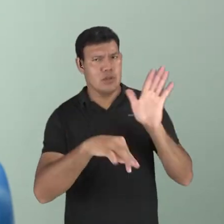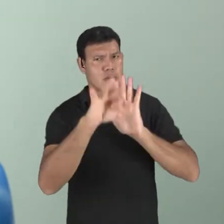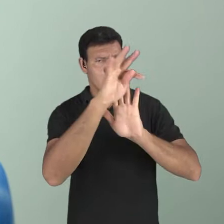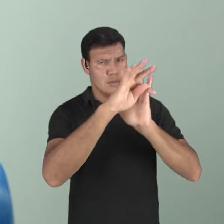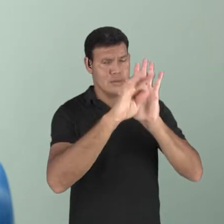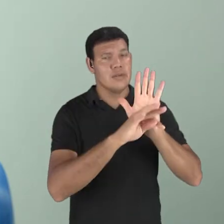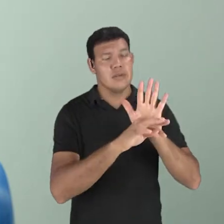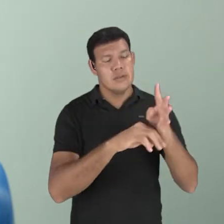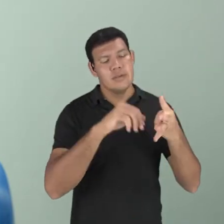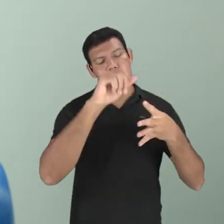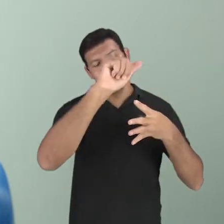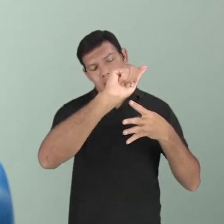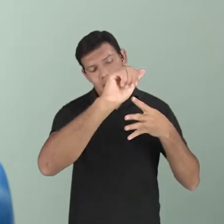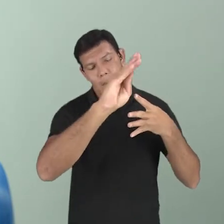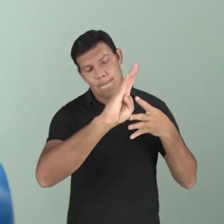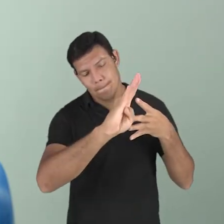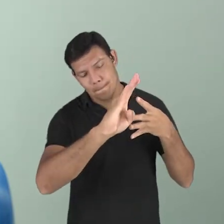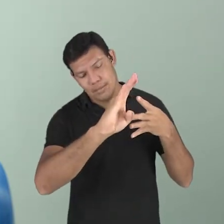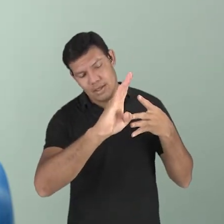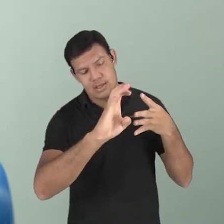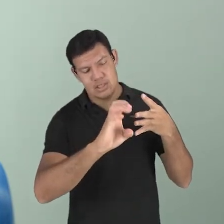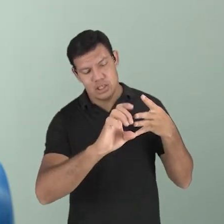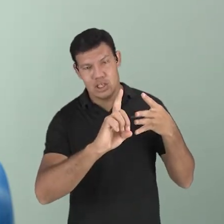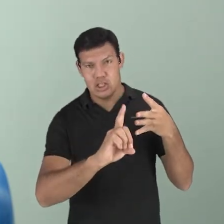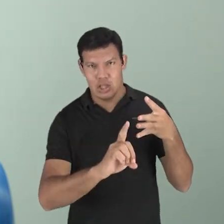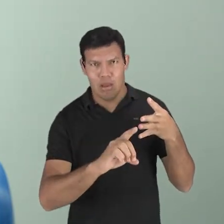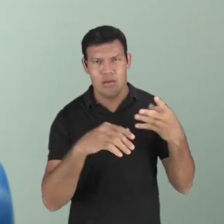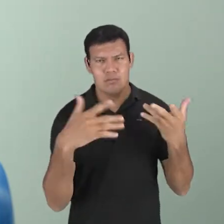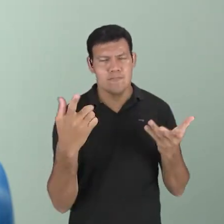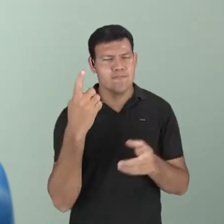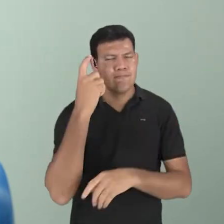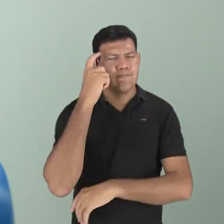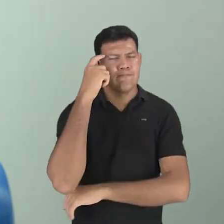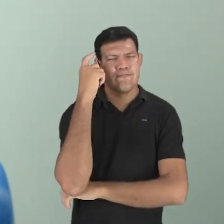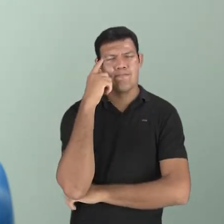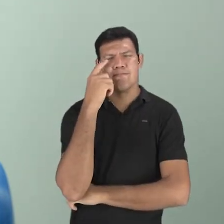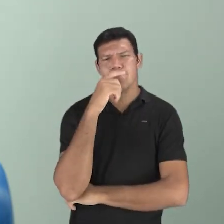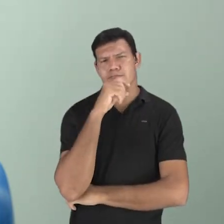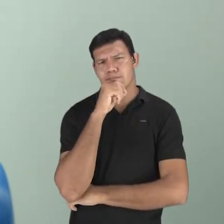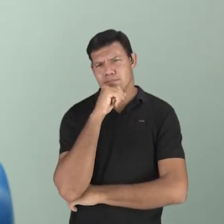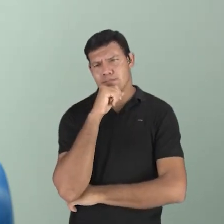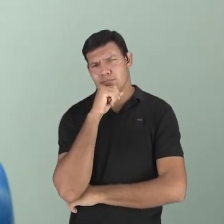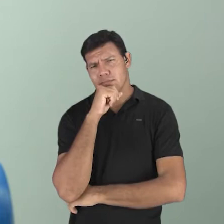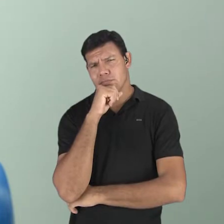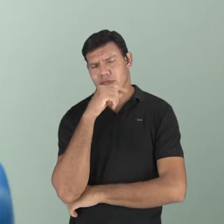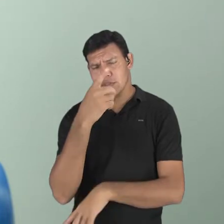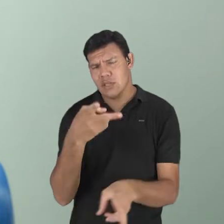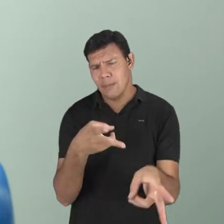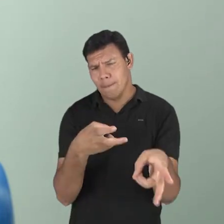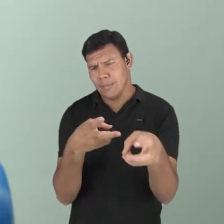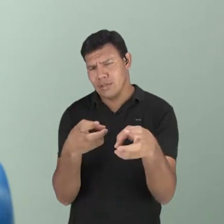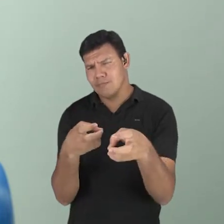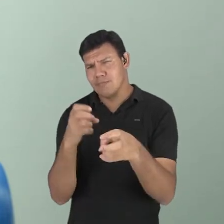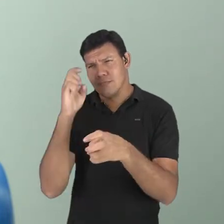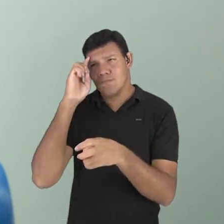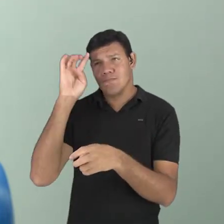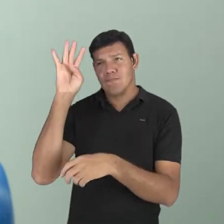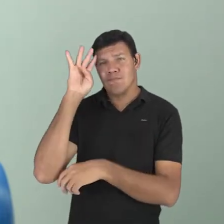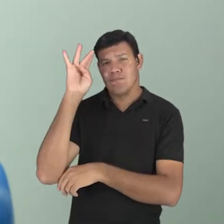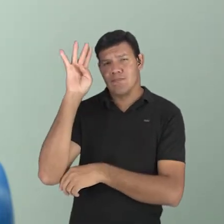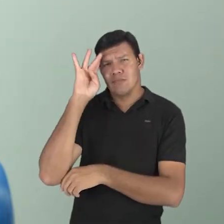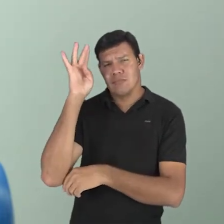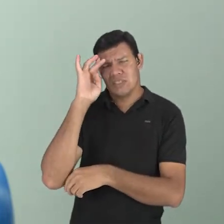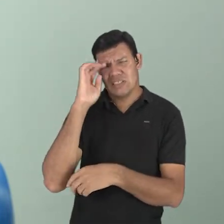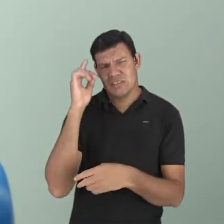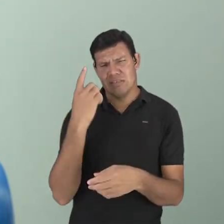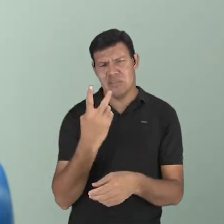questão e as alternativas. E aí você pensa o seguinte, você percebe ou imagina que tenha mais